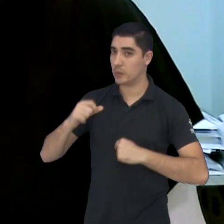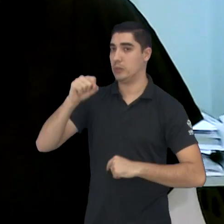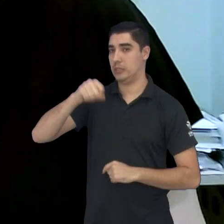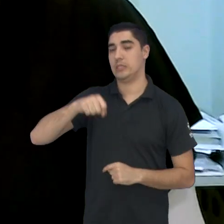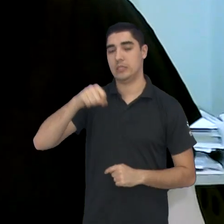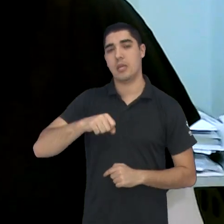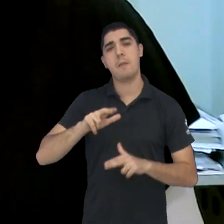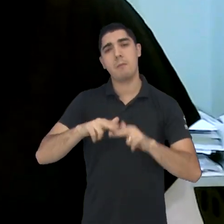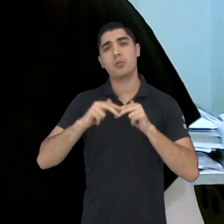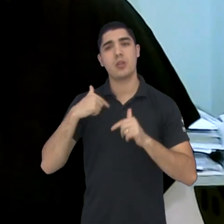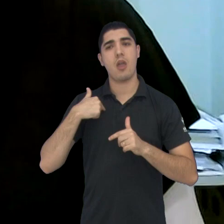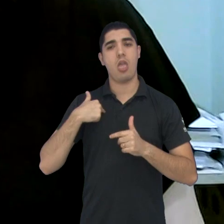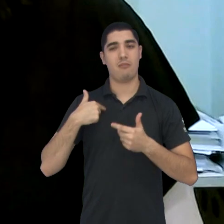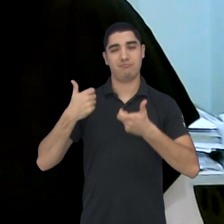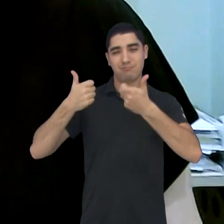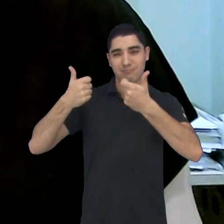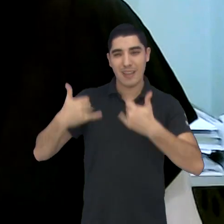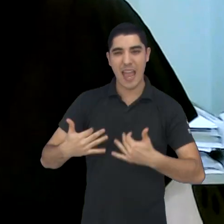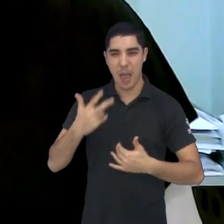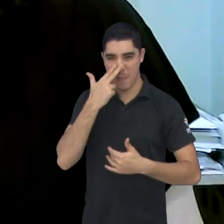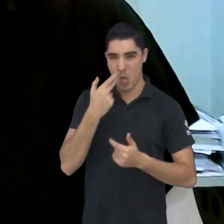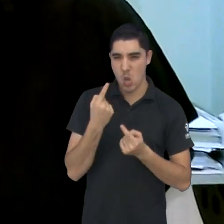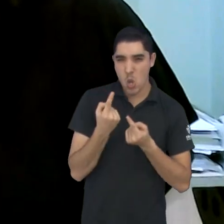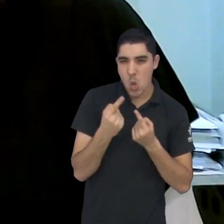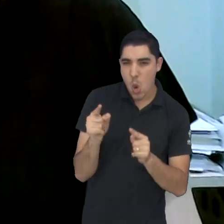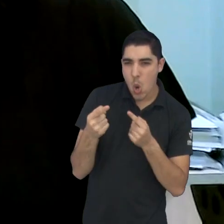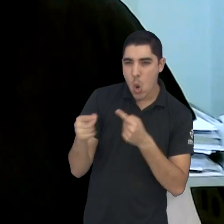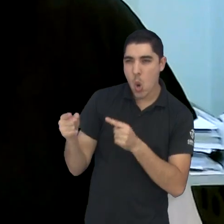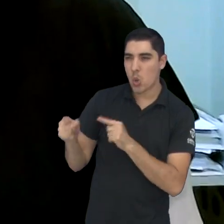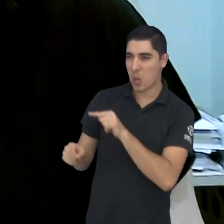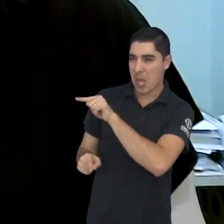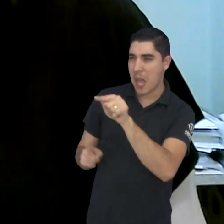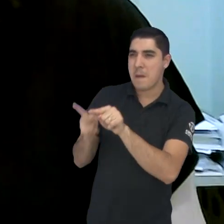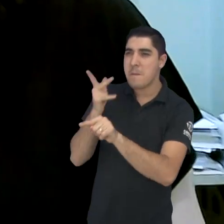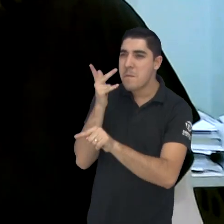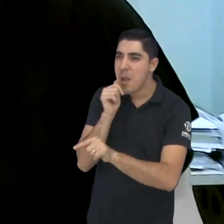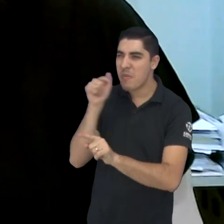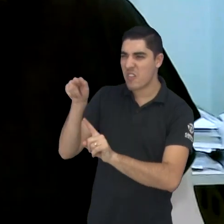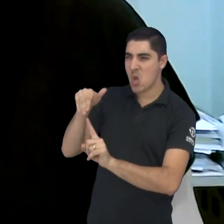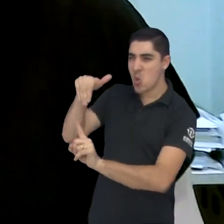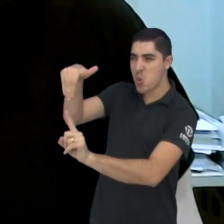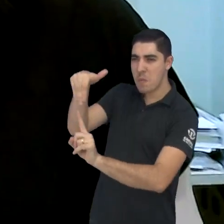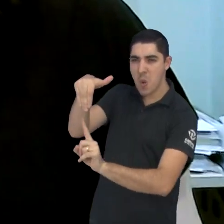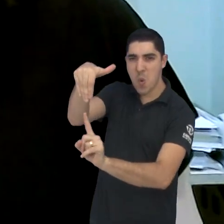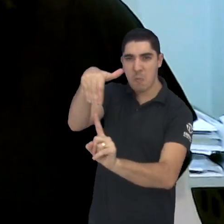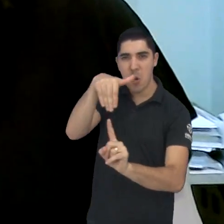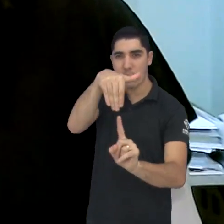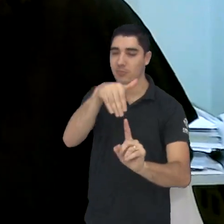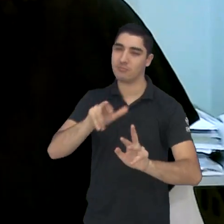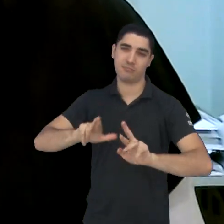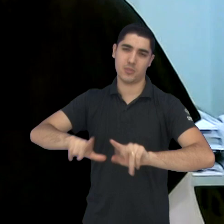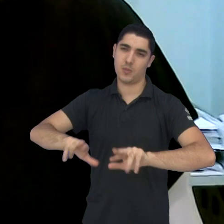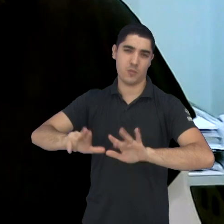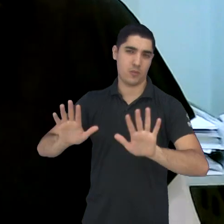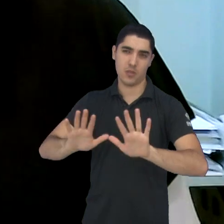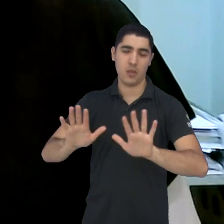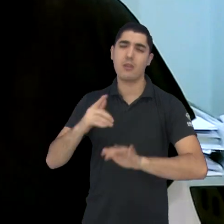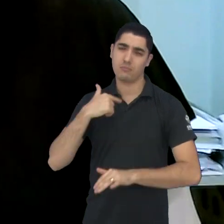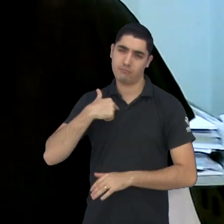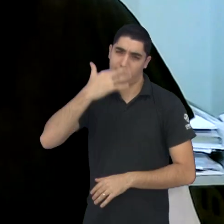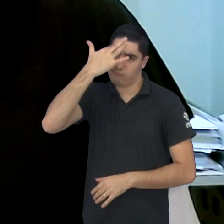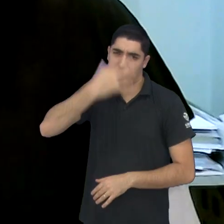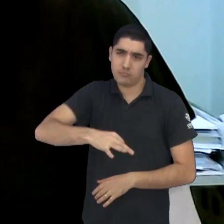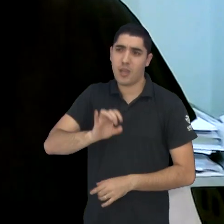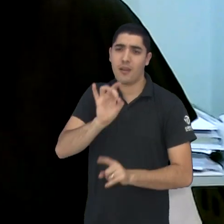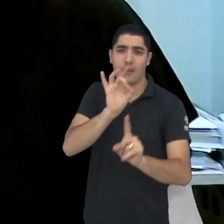isso como um ataque, né? Tudo é culpa dos pais, os pais não conseguem, porque eu tenho certeza que cada mãe, cada pai,